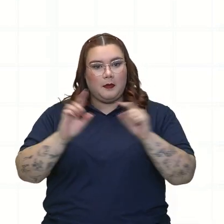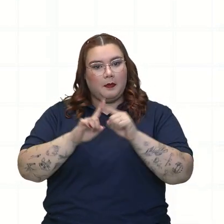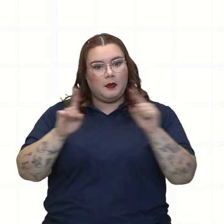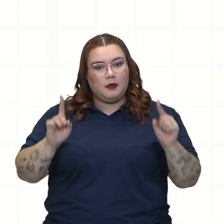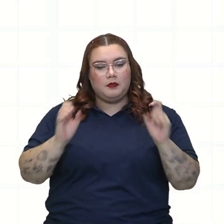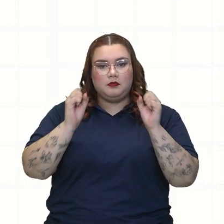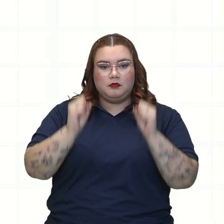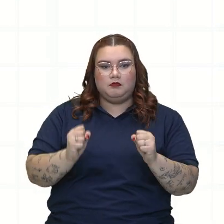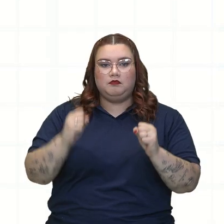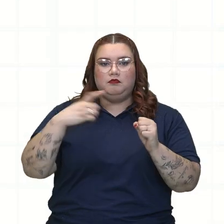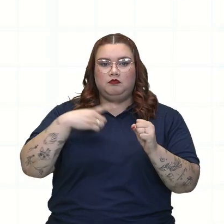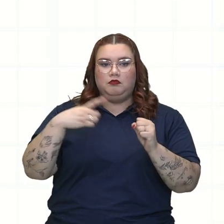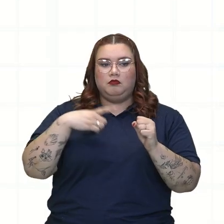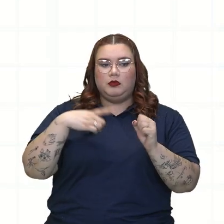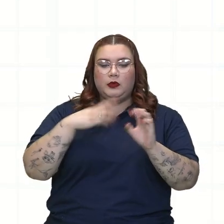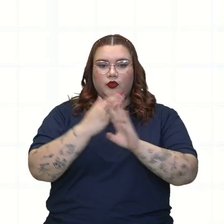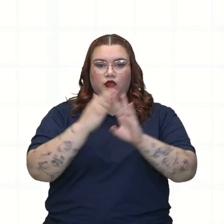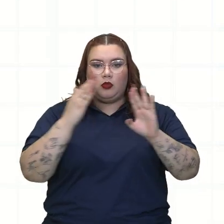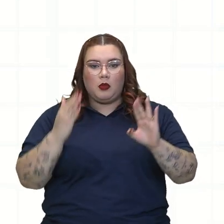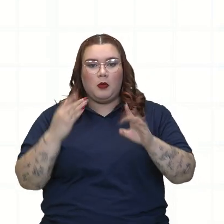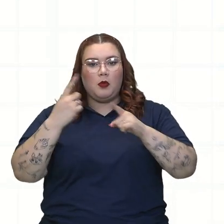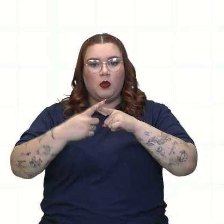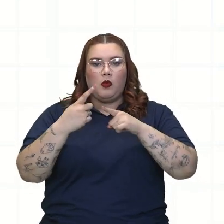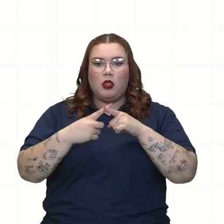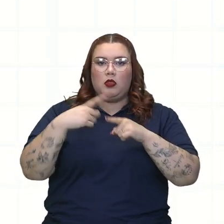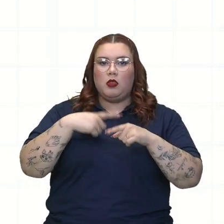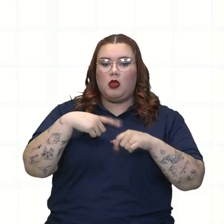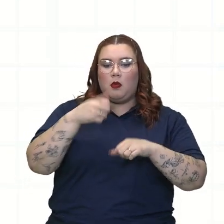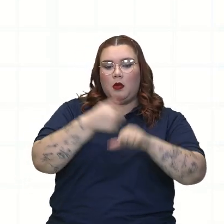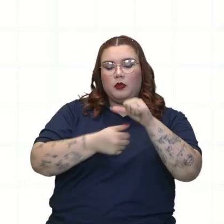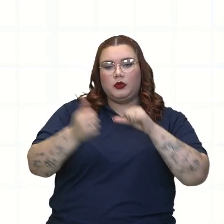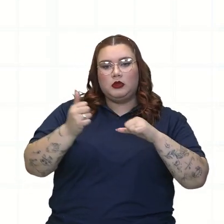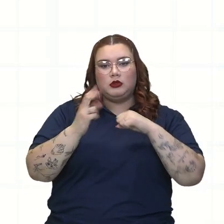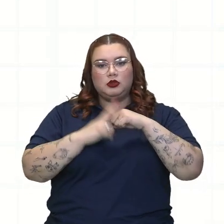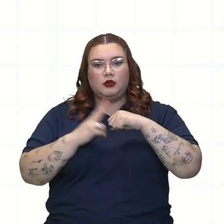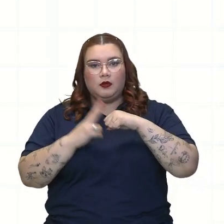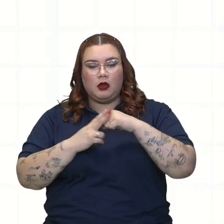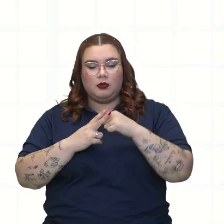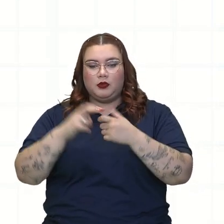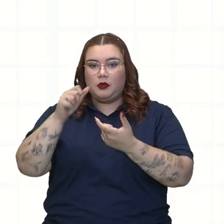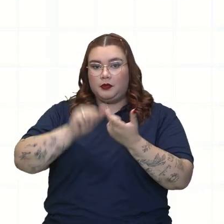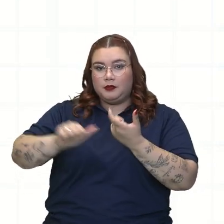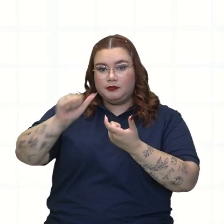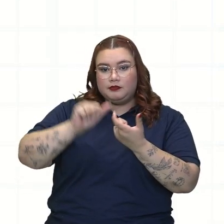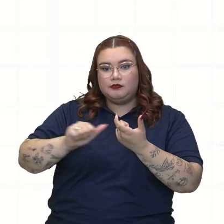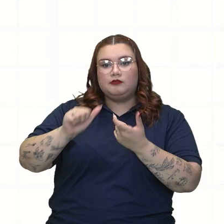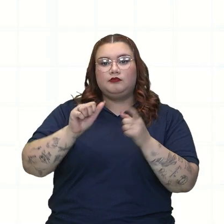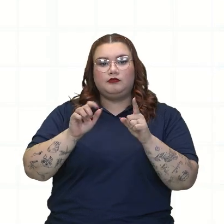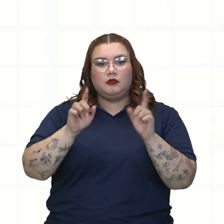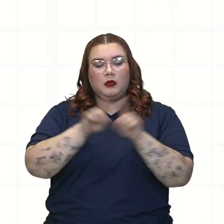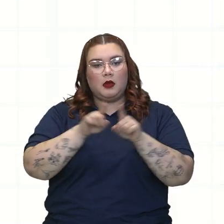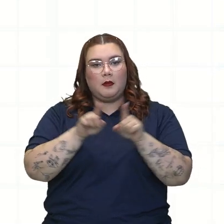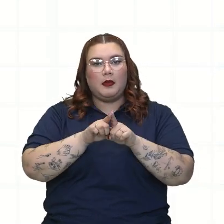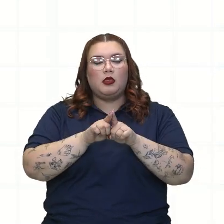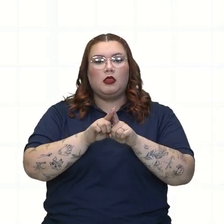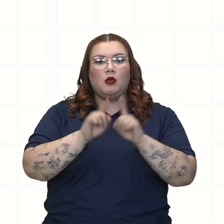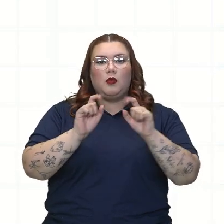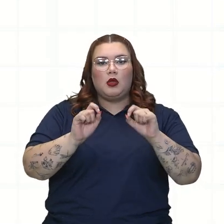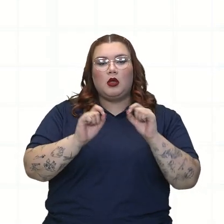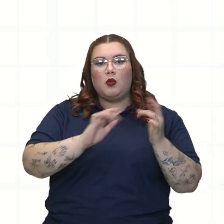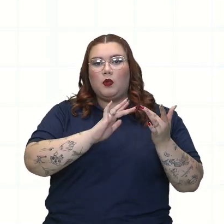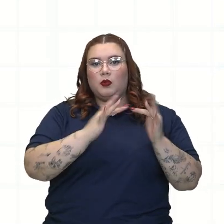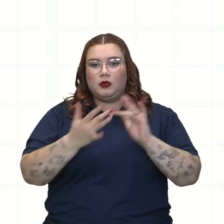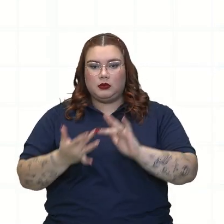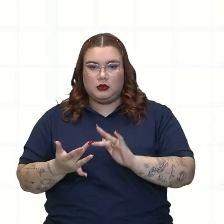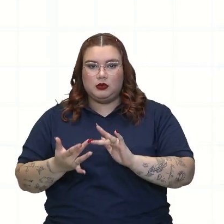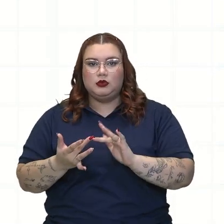ele pode ser determinado por meio da flexão verbal, do contexto também, né? Então, o contexto me ajuda a